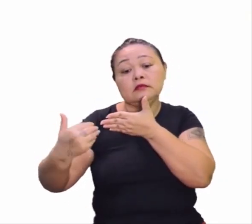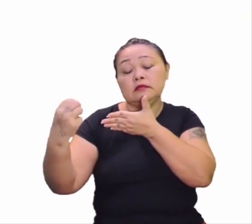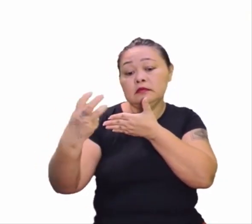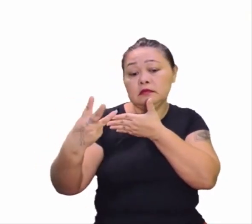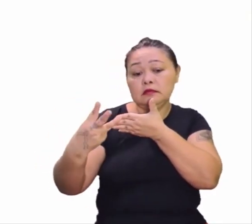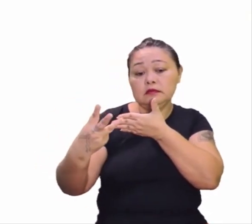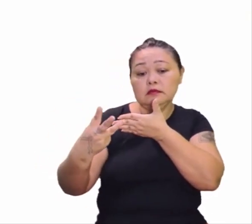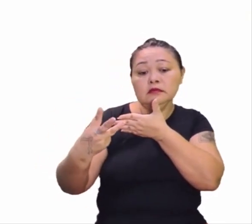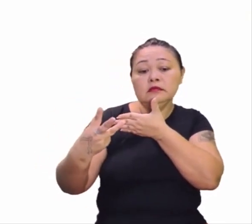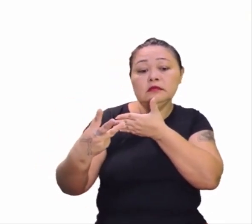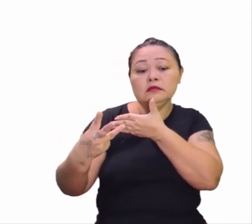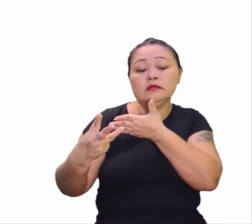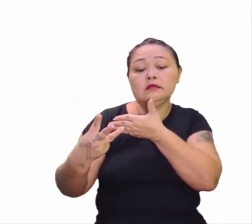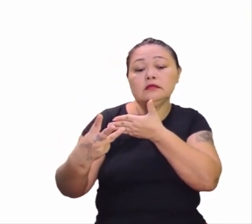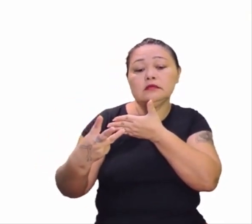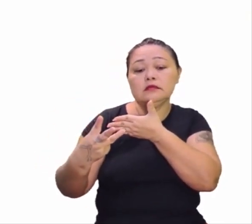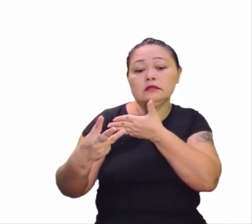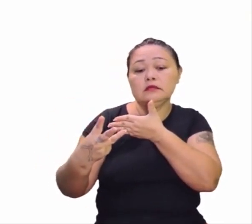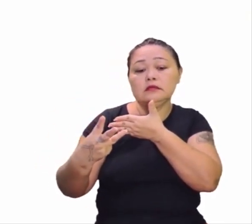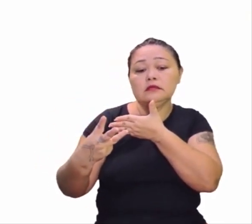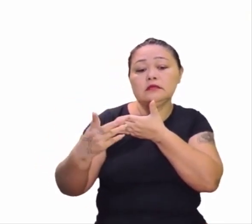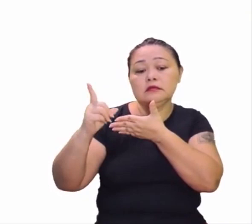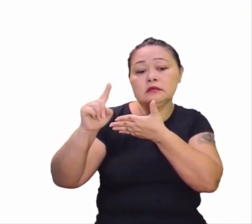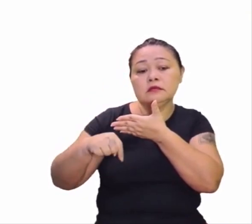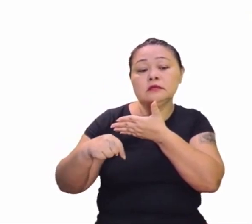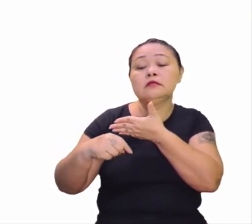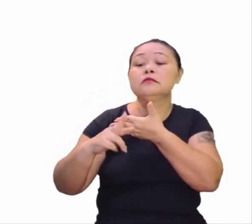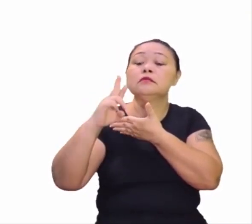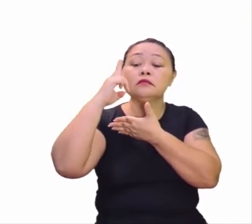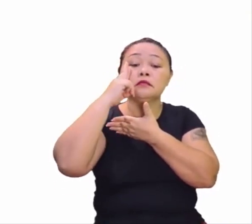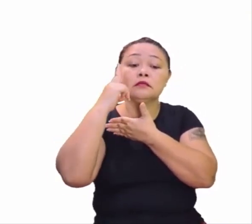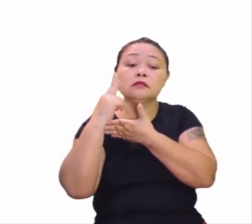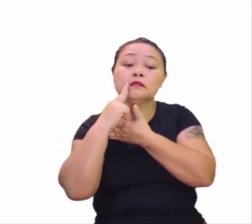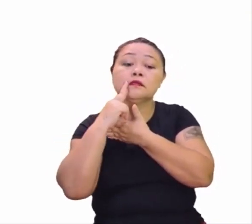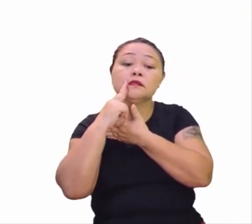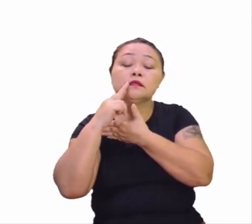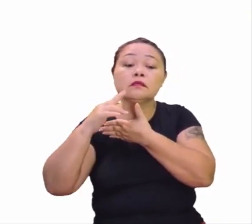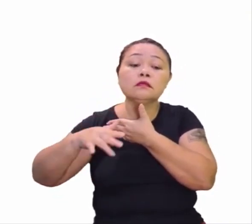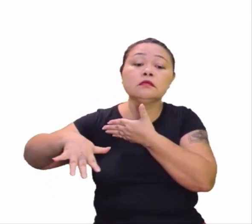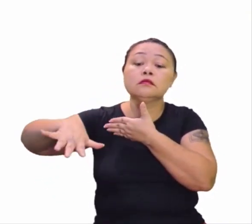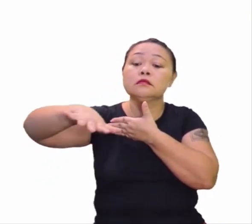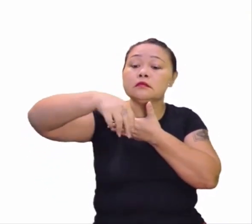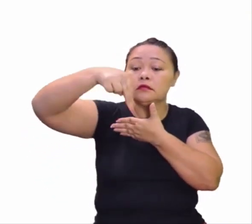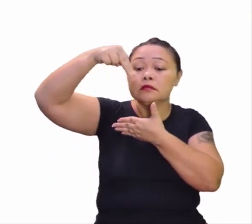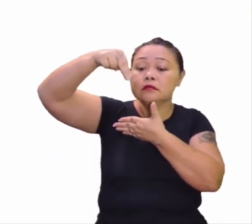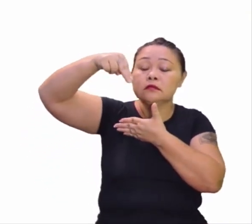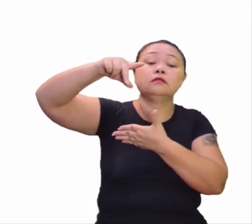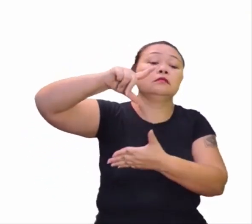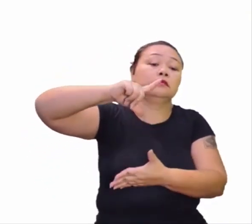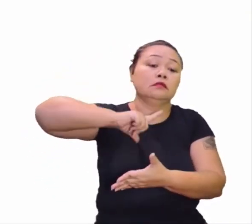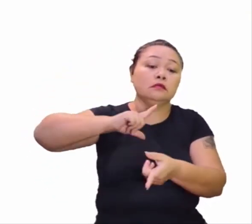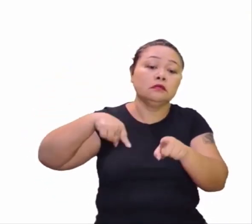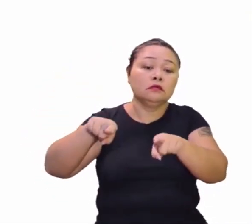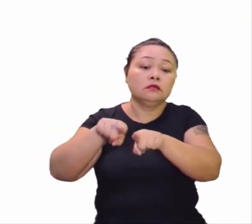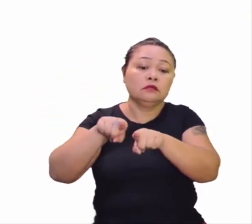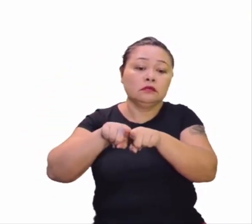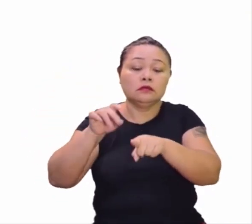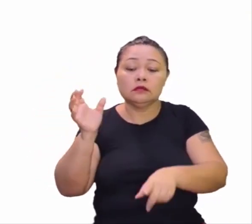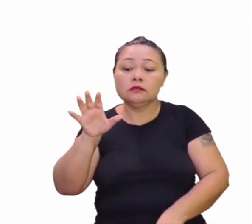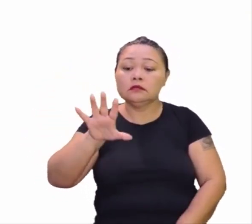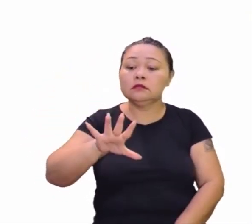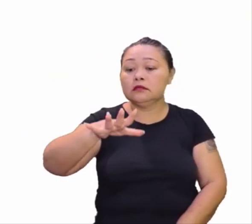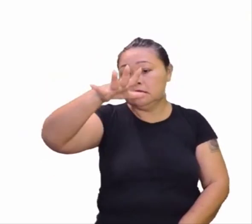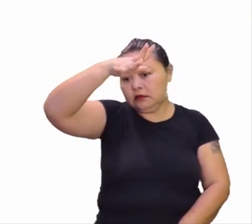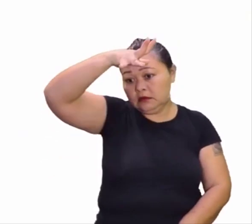do Brasil. O terceiro fuso horário do Brasil é onde Rondônia e boa parte do norte, e também aqui o centro-oeste,